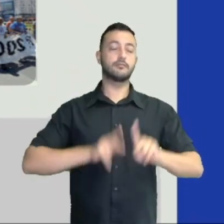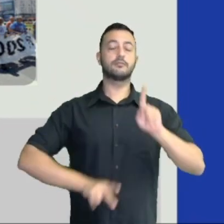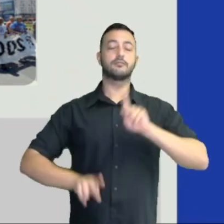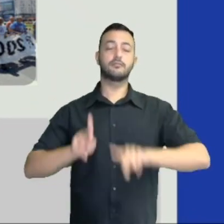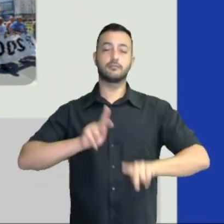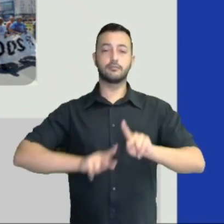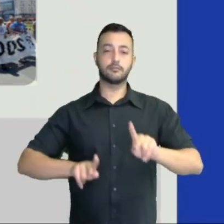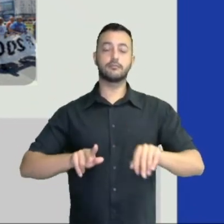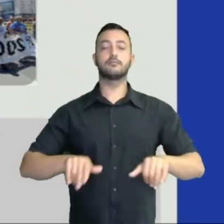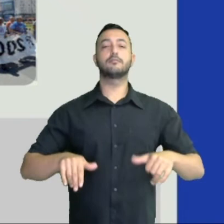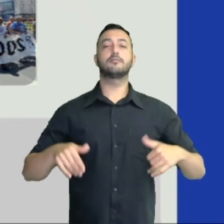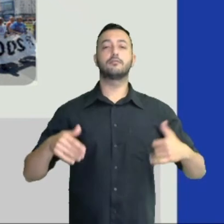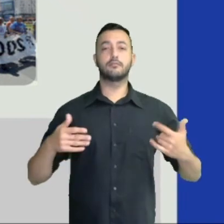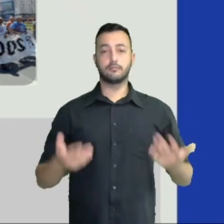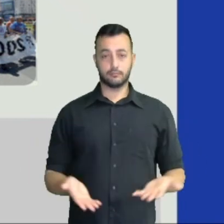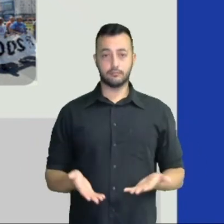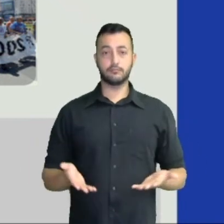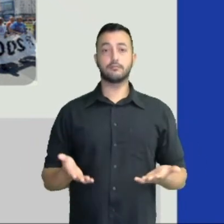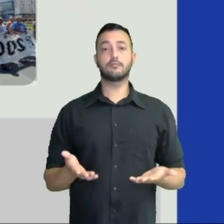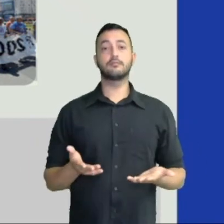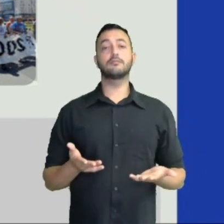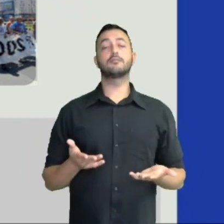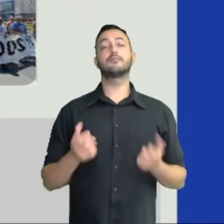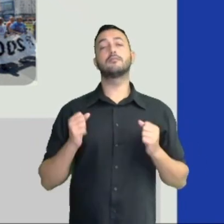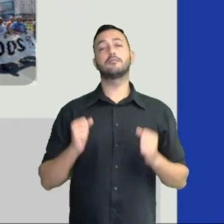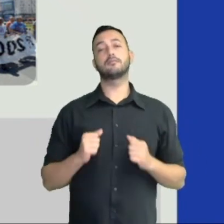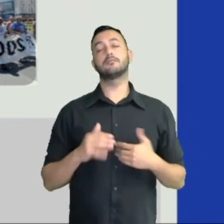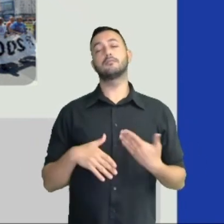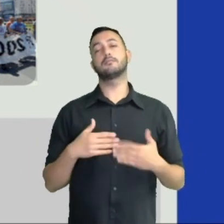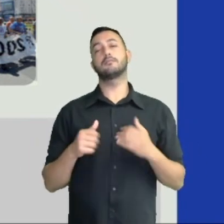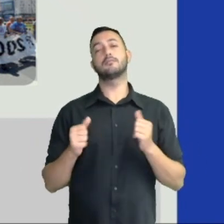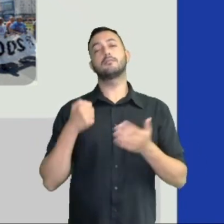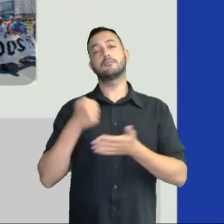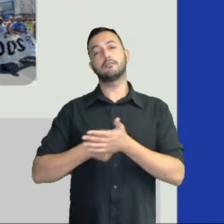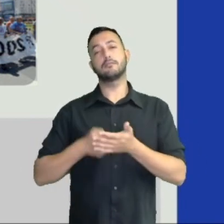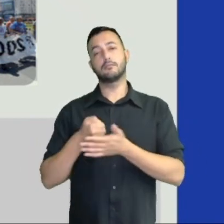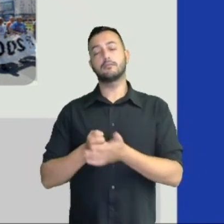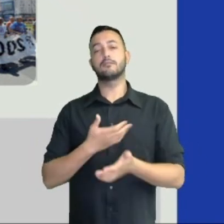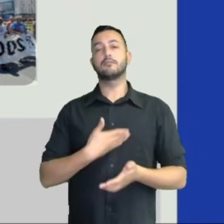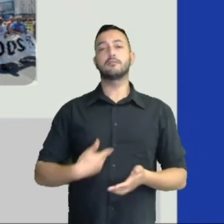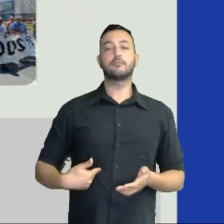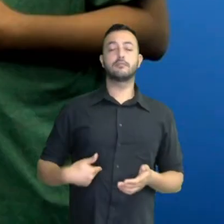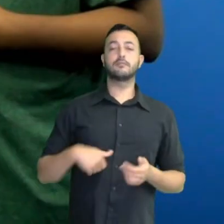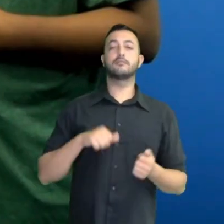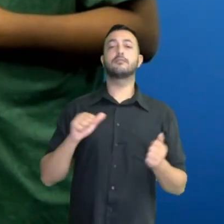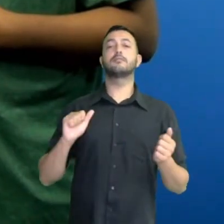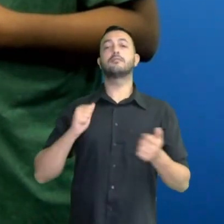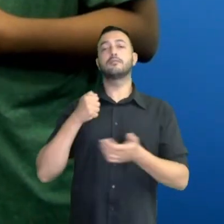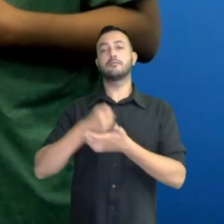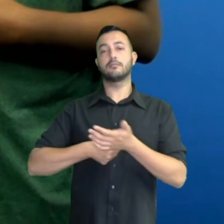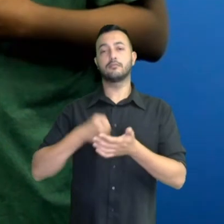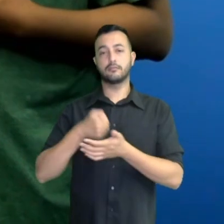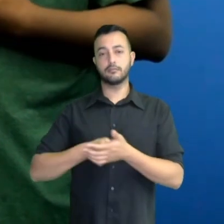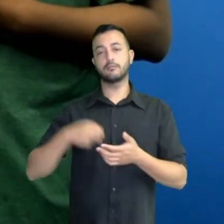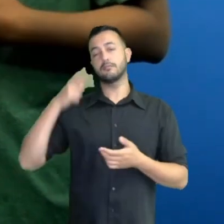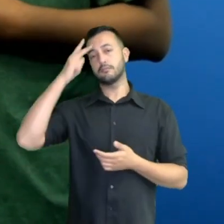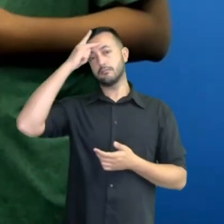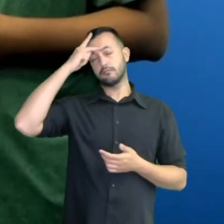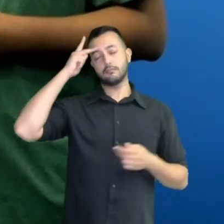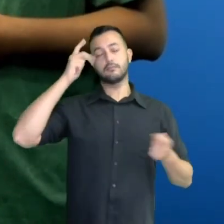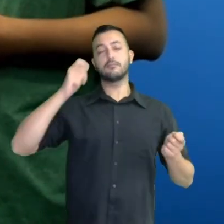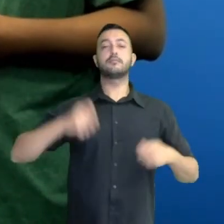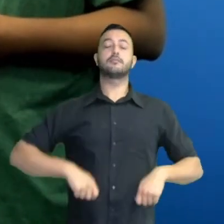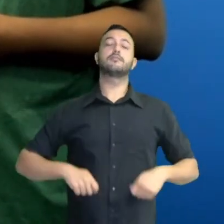população e para que haja uma pressão junto aos governantes, junto às pessoas que têm